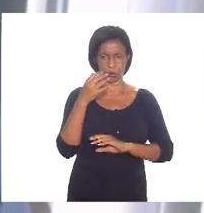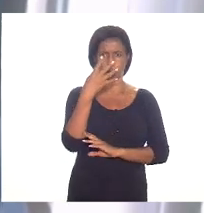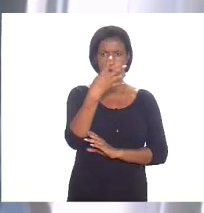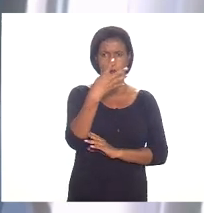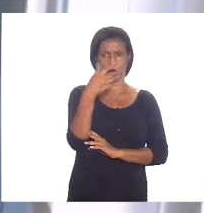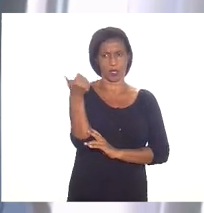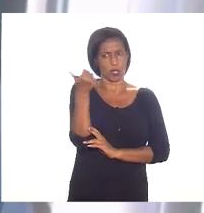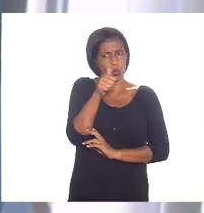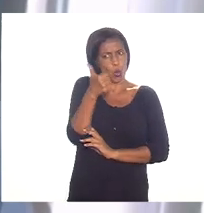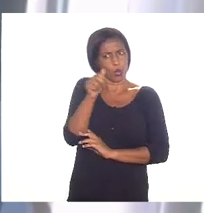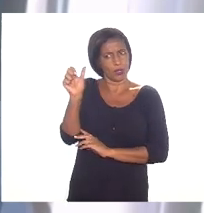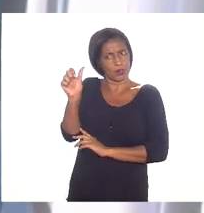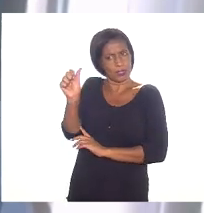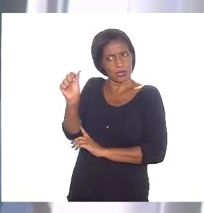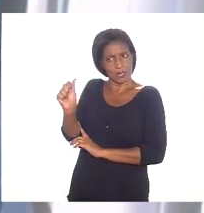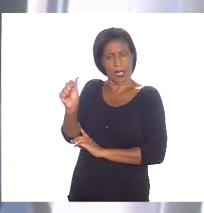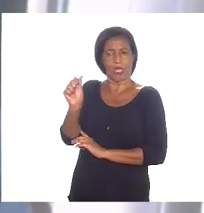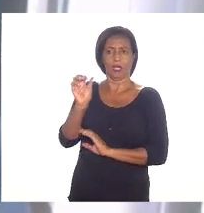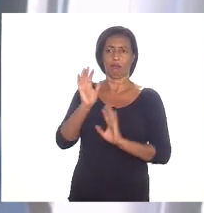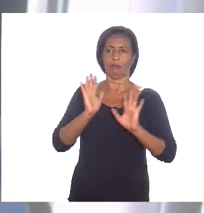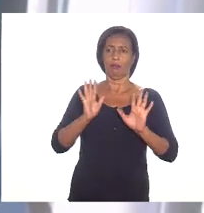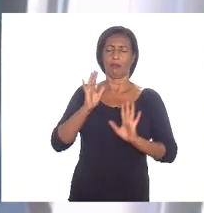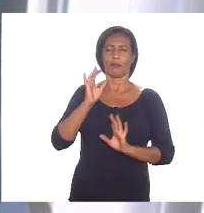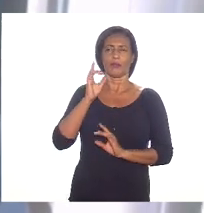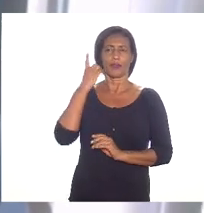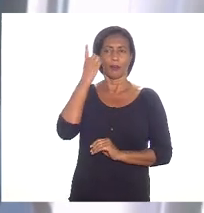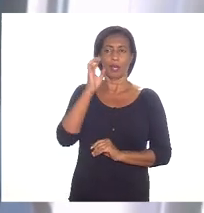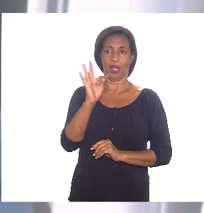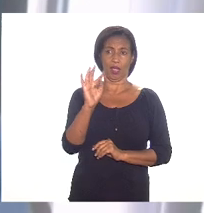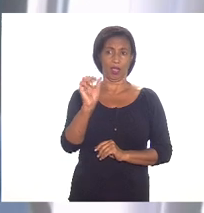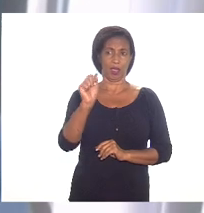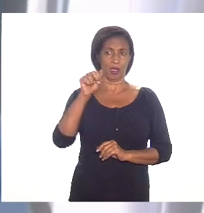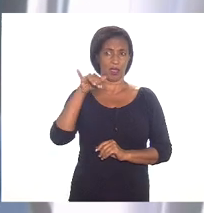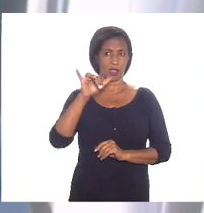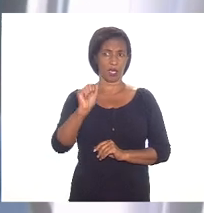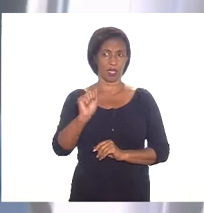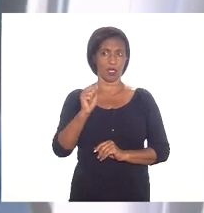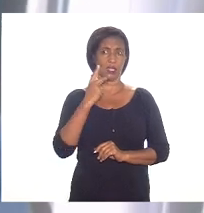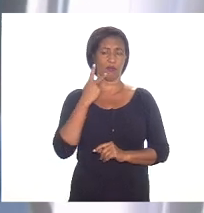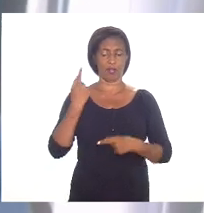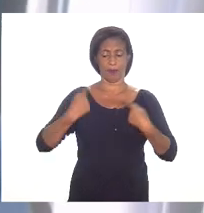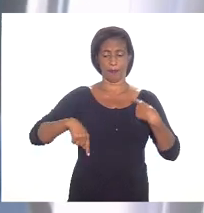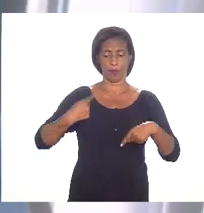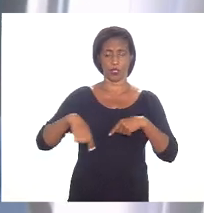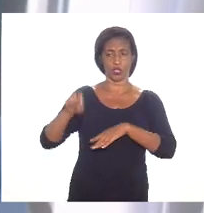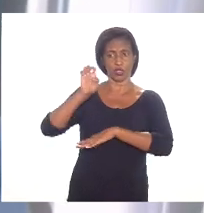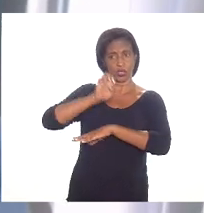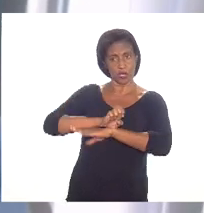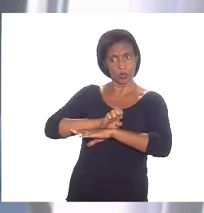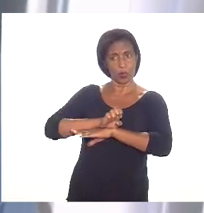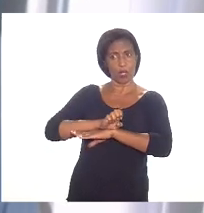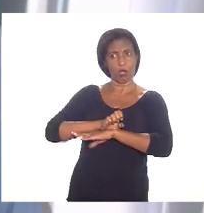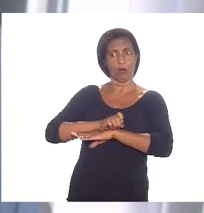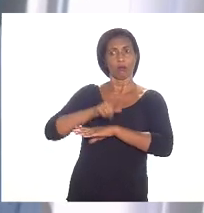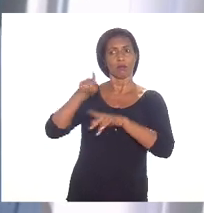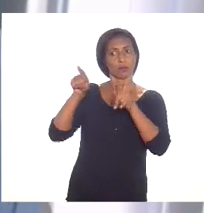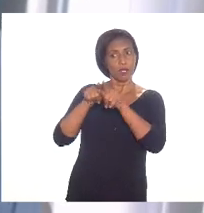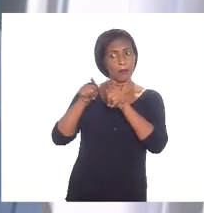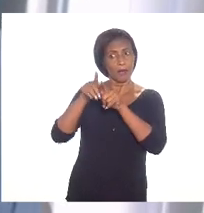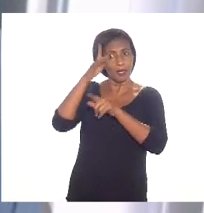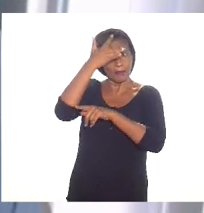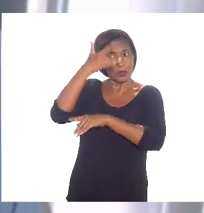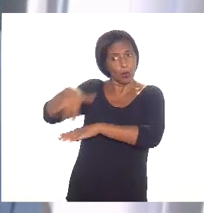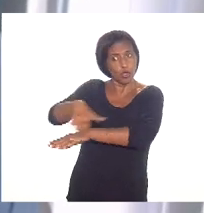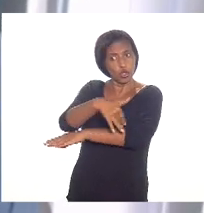411-A da deputada Tânia Rodrigues e também de minha autoria, que institui a política estadual para a população em situação de rua. Não se confunde